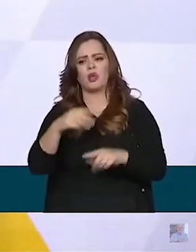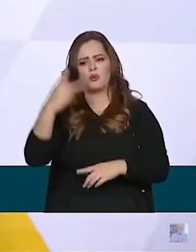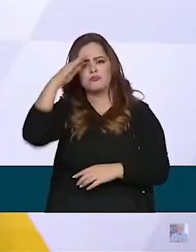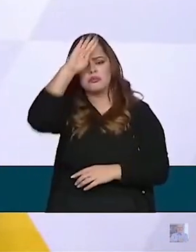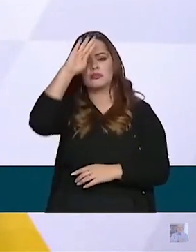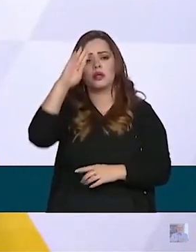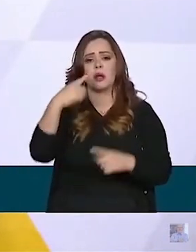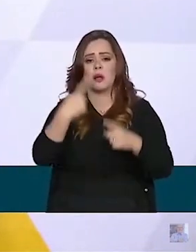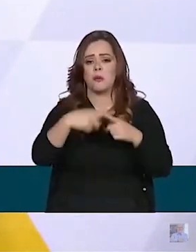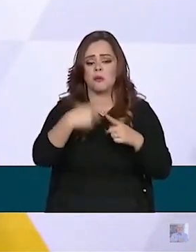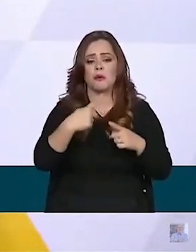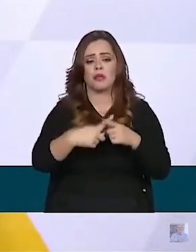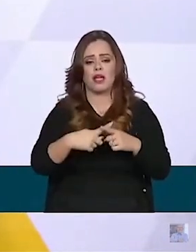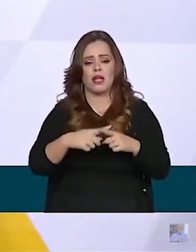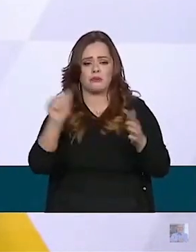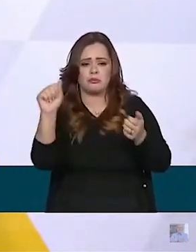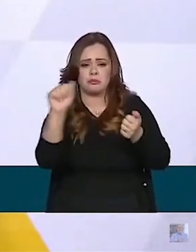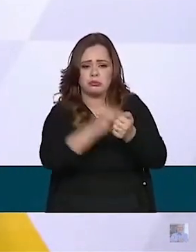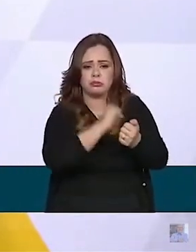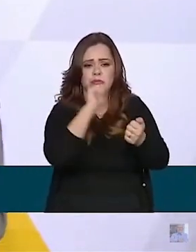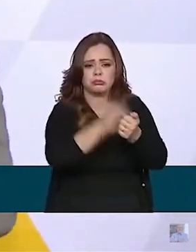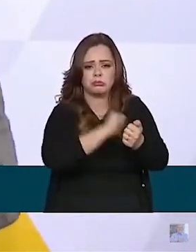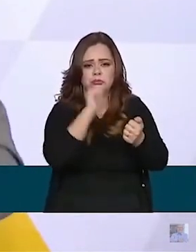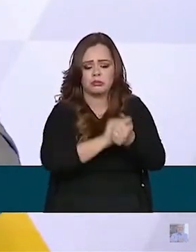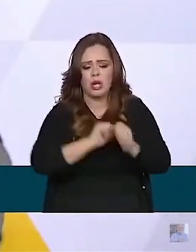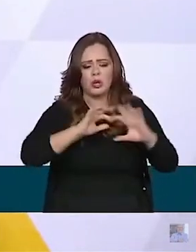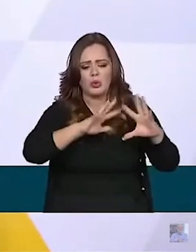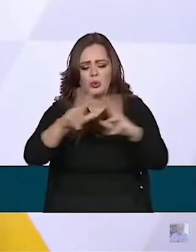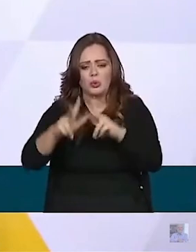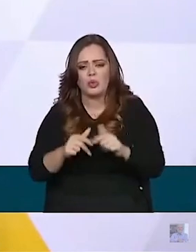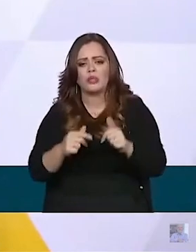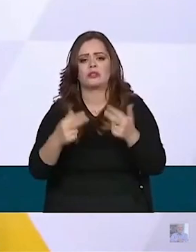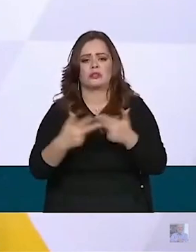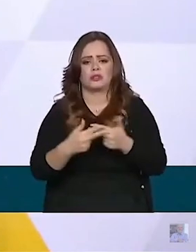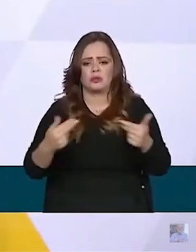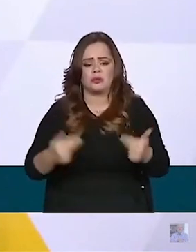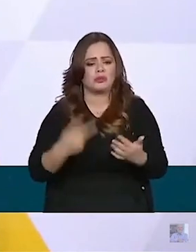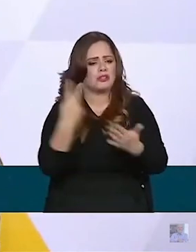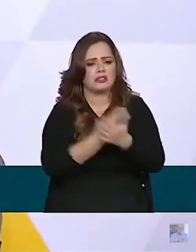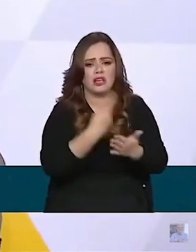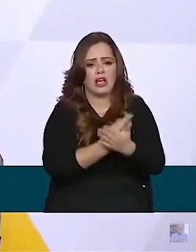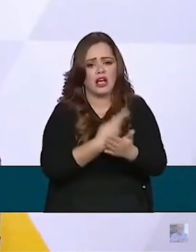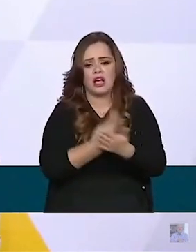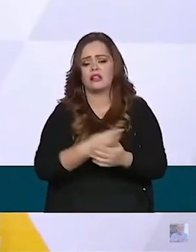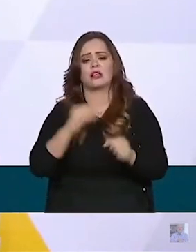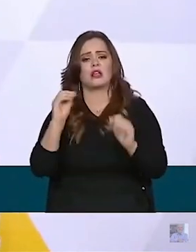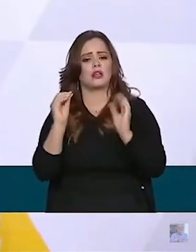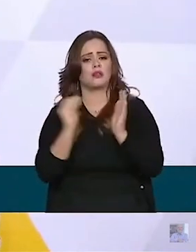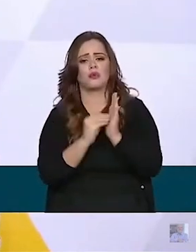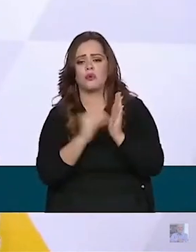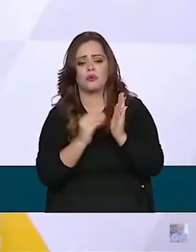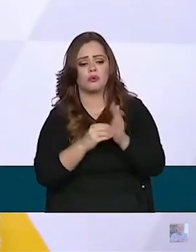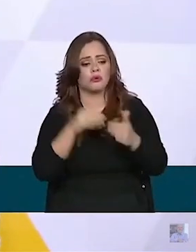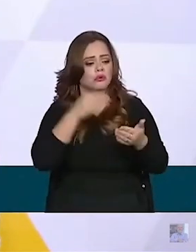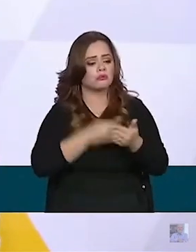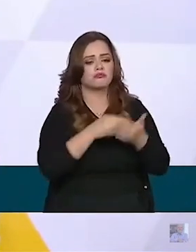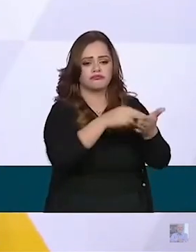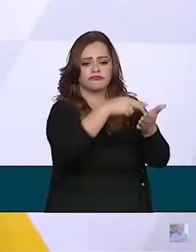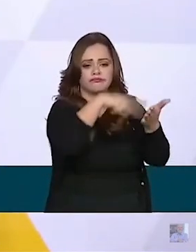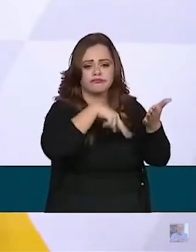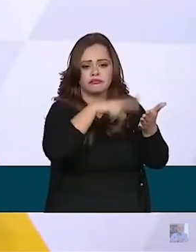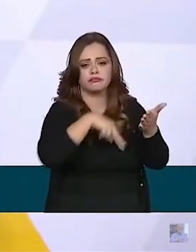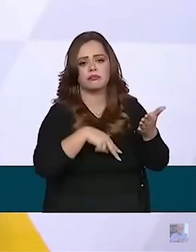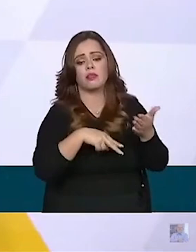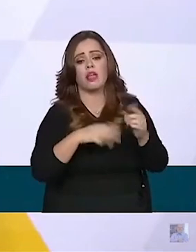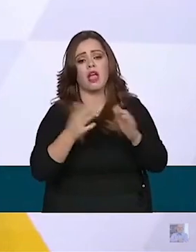porque a PEC foi para pagar as coisas que estava comprometido e ele não tinha colocado o dinheiro no orçamento.